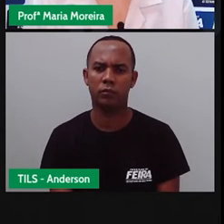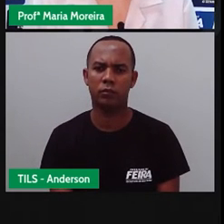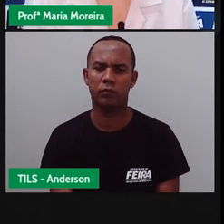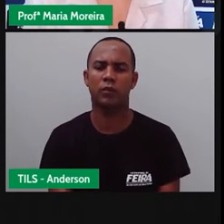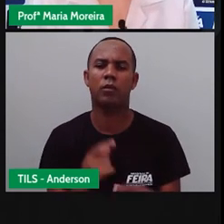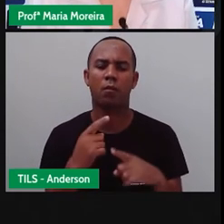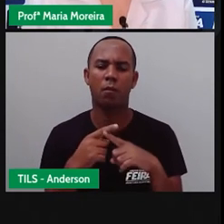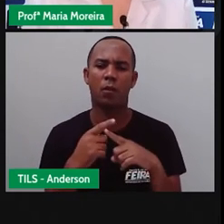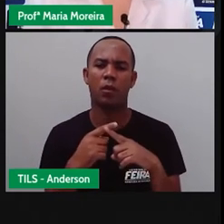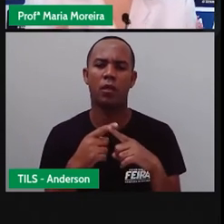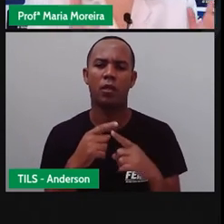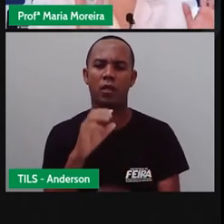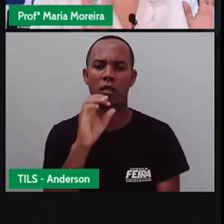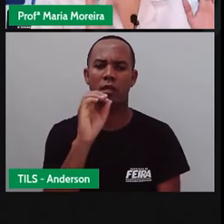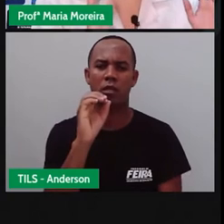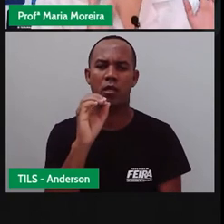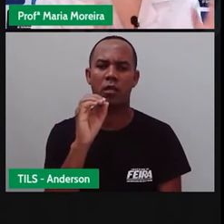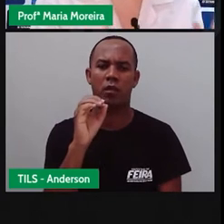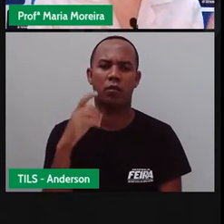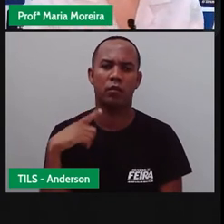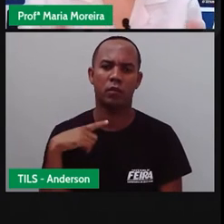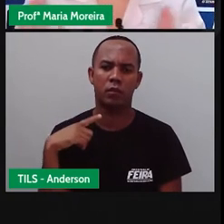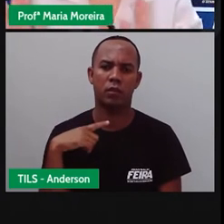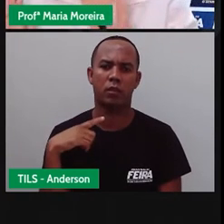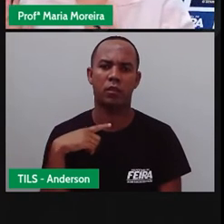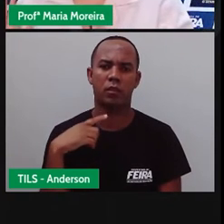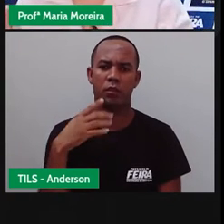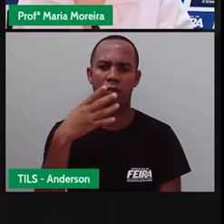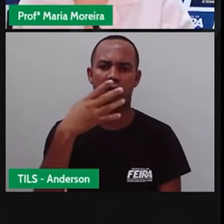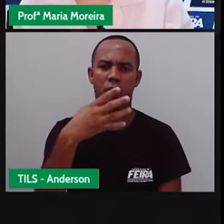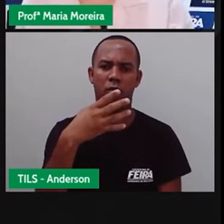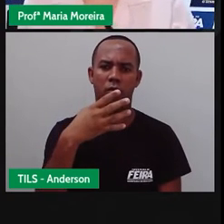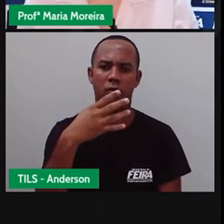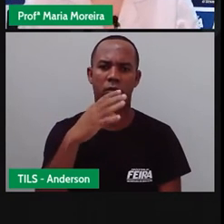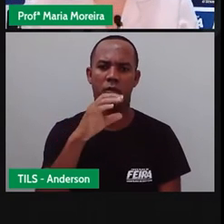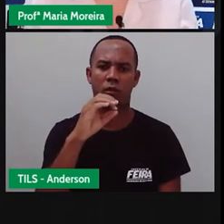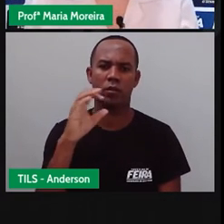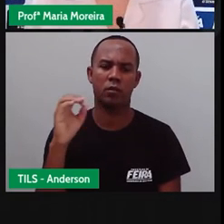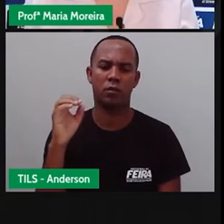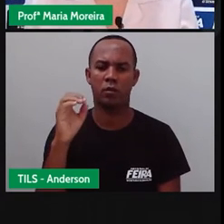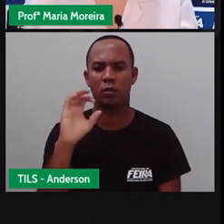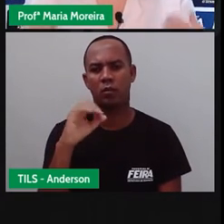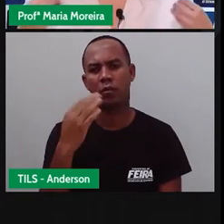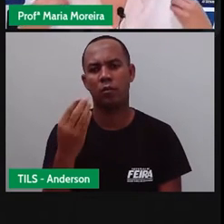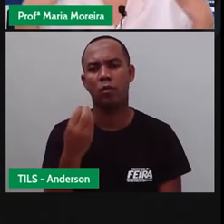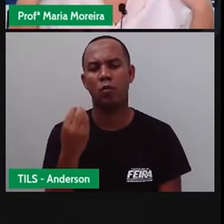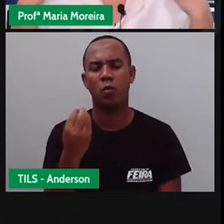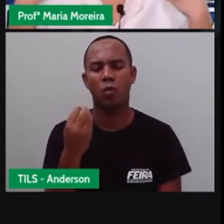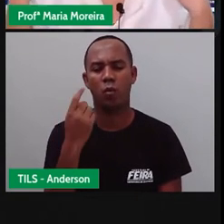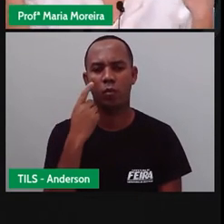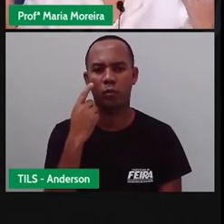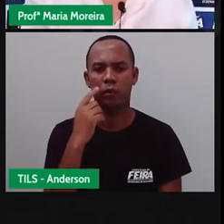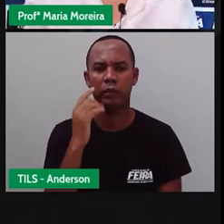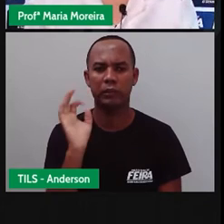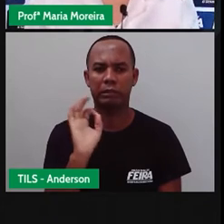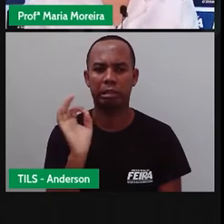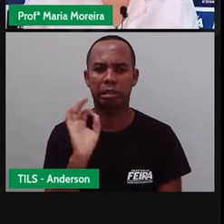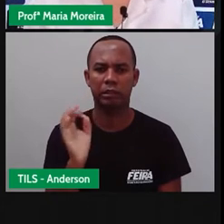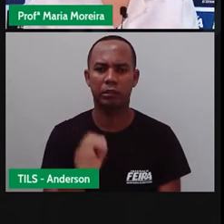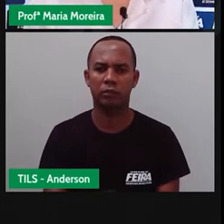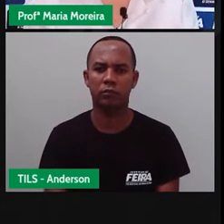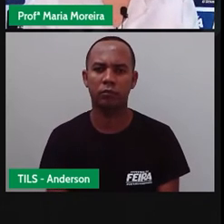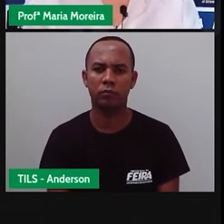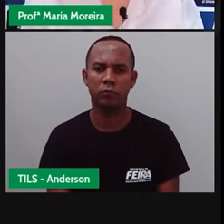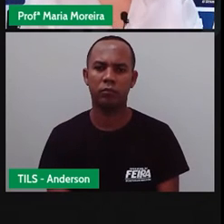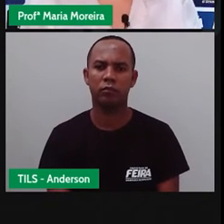é porque 0-400 e tiro 400 eu vou ficar com alguma coisa não fico com um